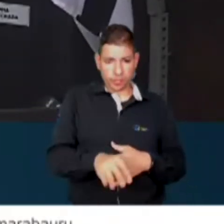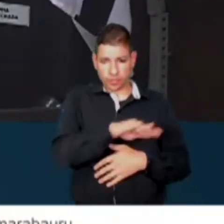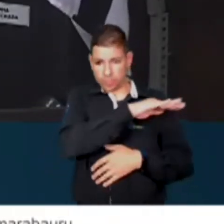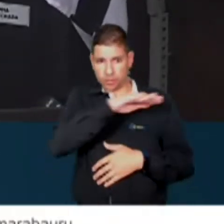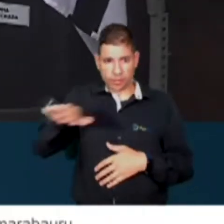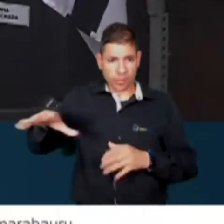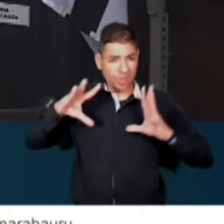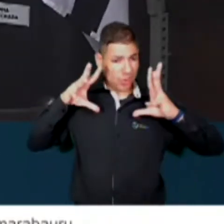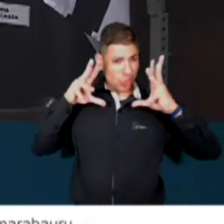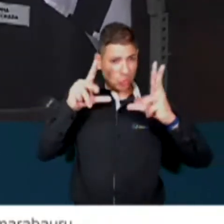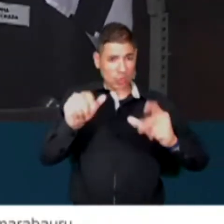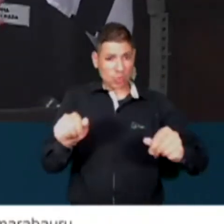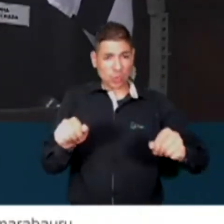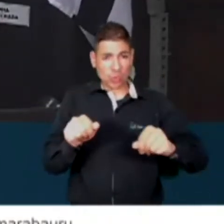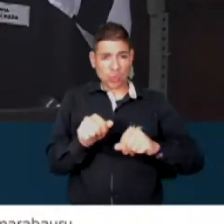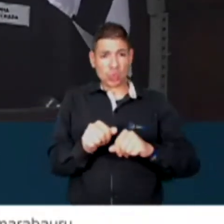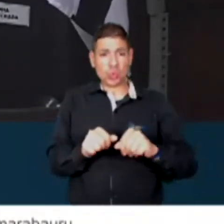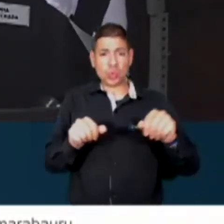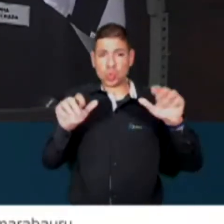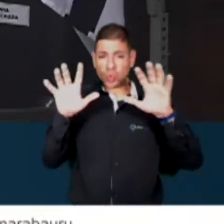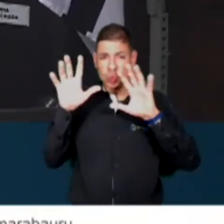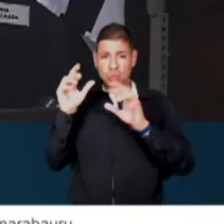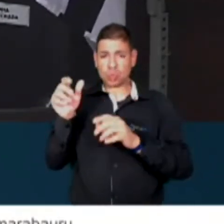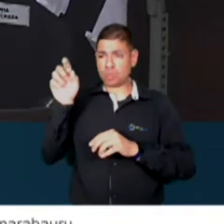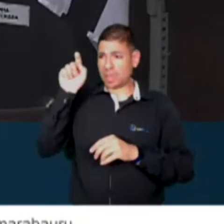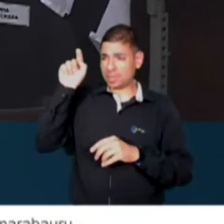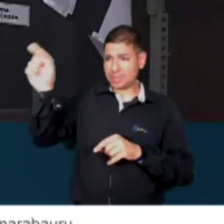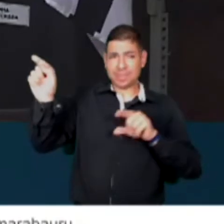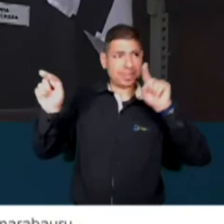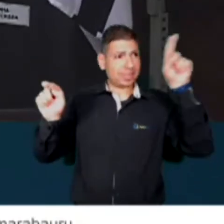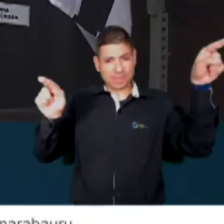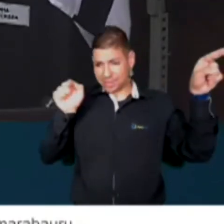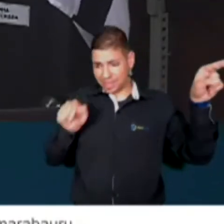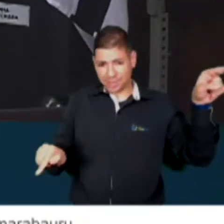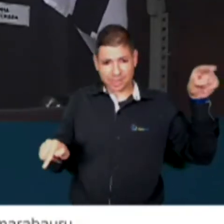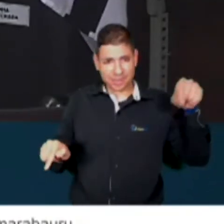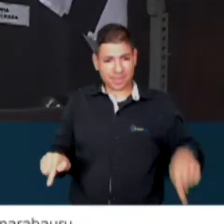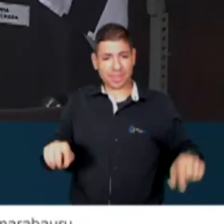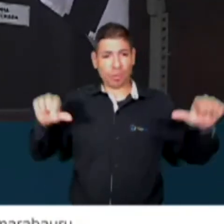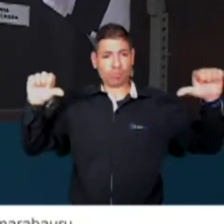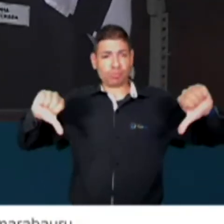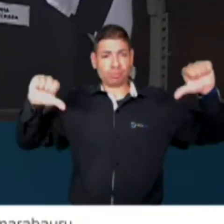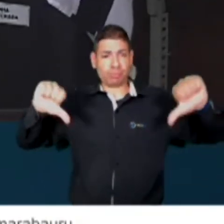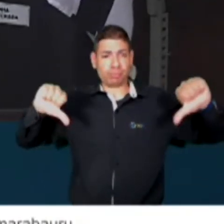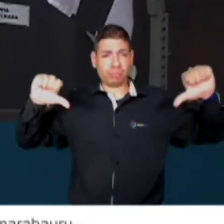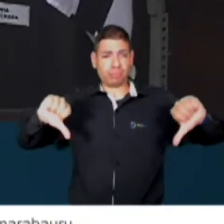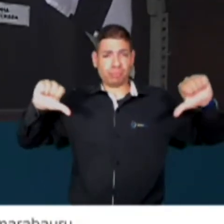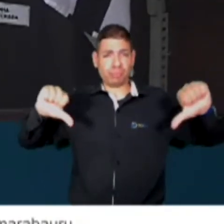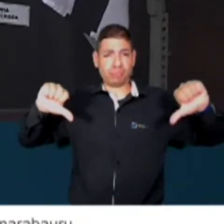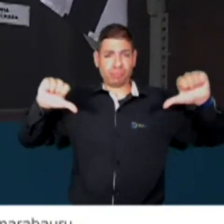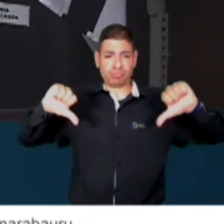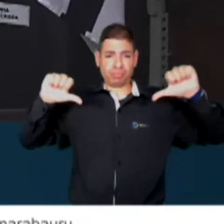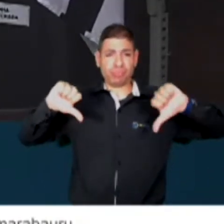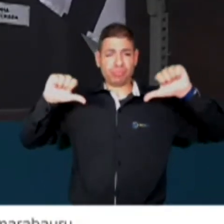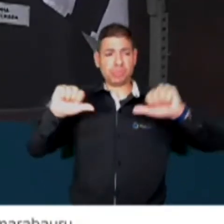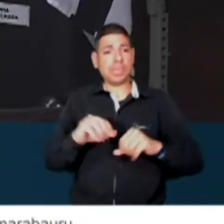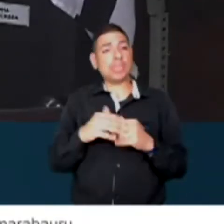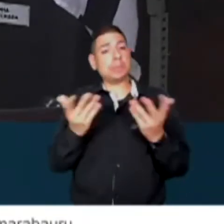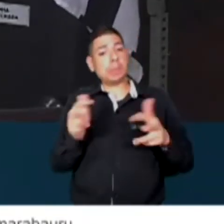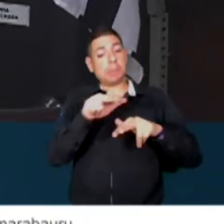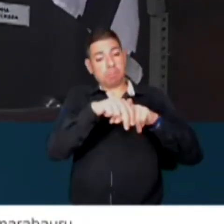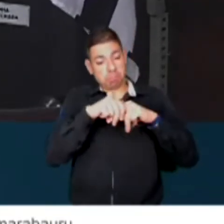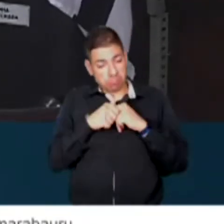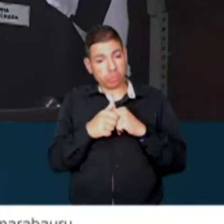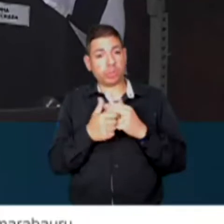fácil. E quem disse que seria fácil? Por isso que, de qualquer maneira, eu